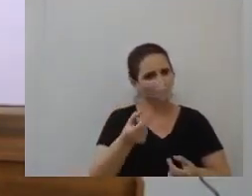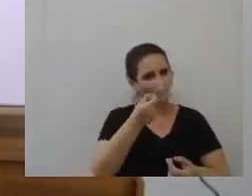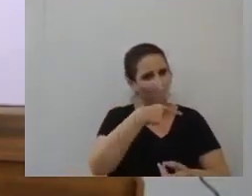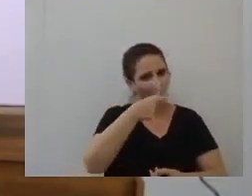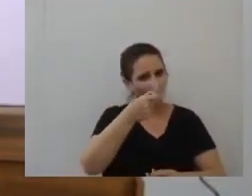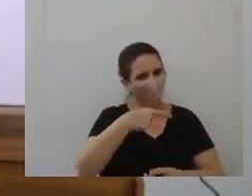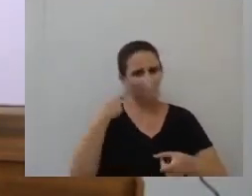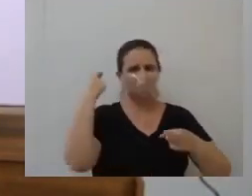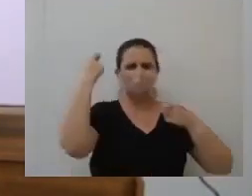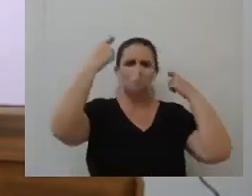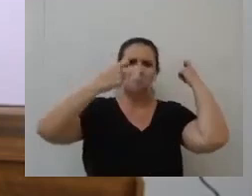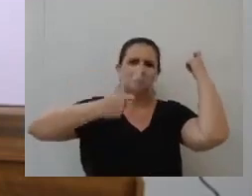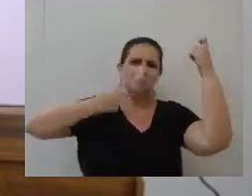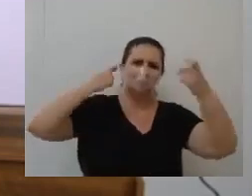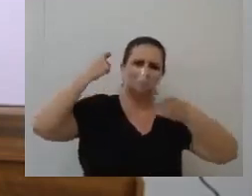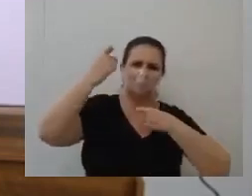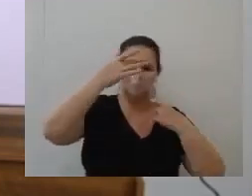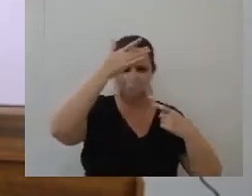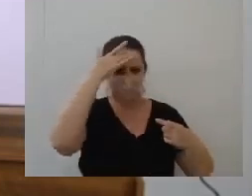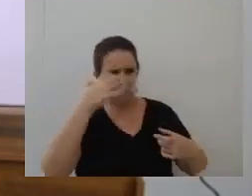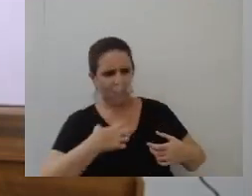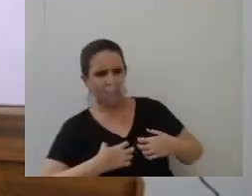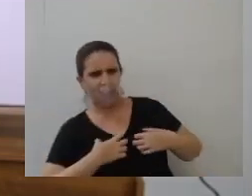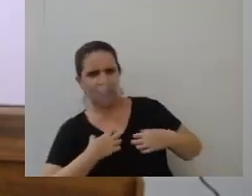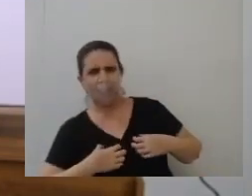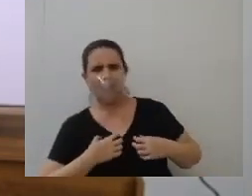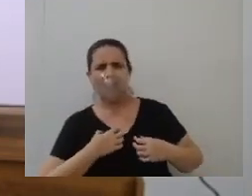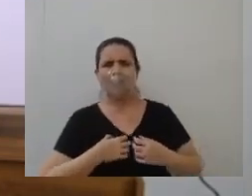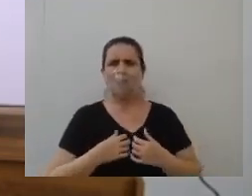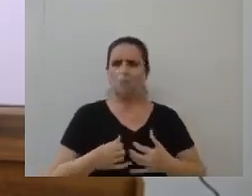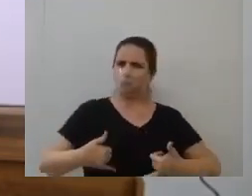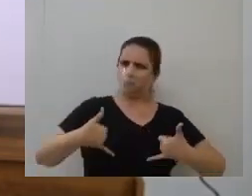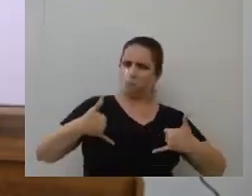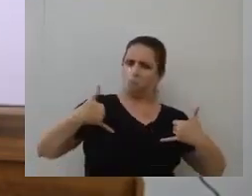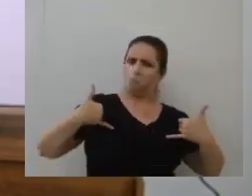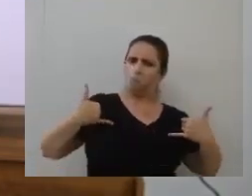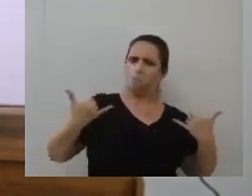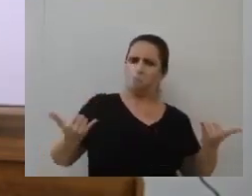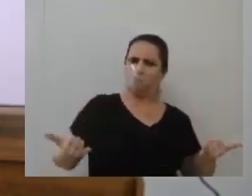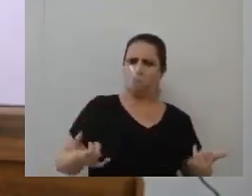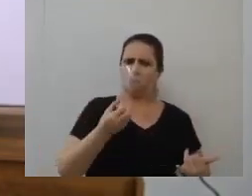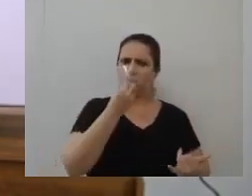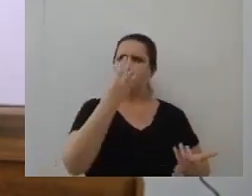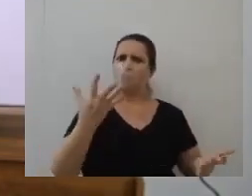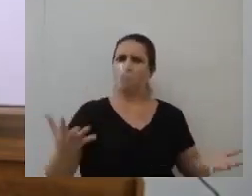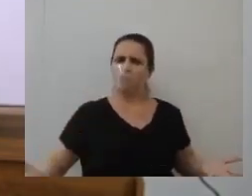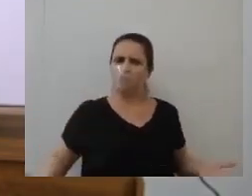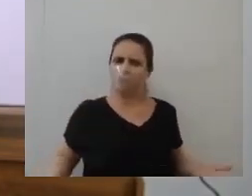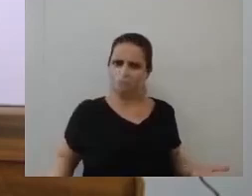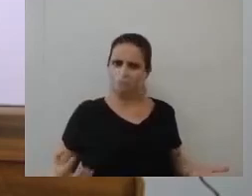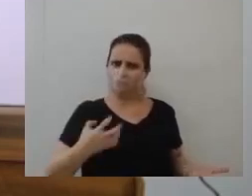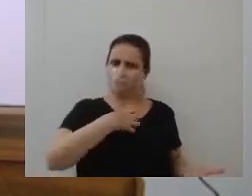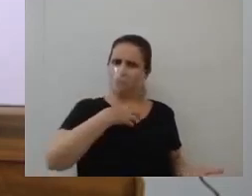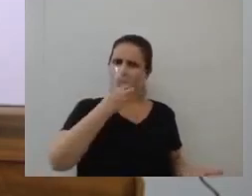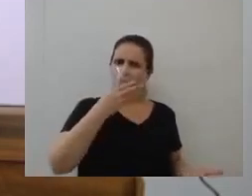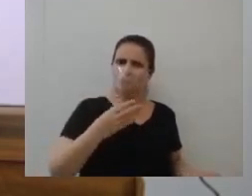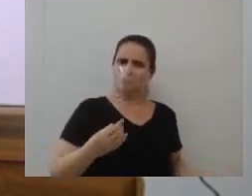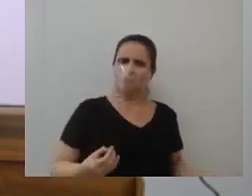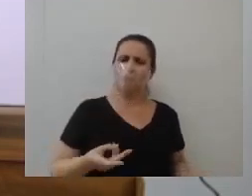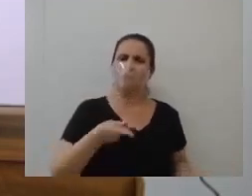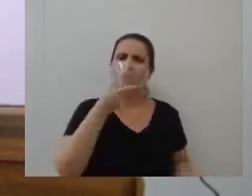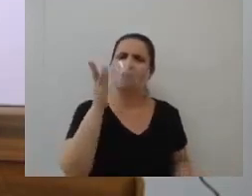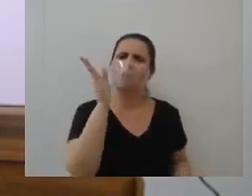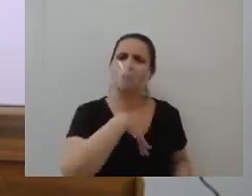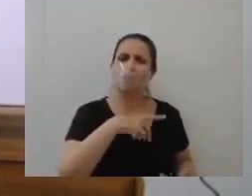não está preocupado se alguém está com raiva dele. Ele se sentiu até bem ali, né? É como se ele utilizasse aquele ditado,